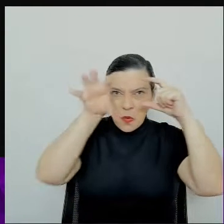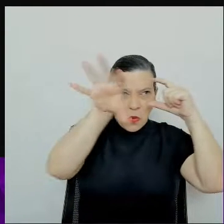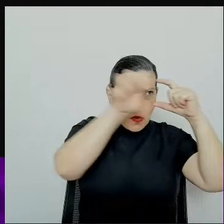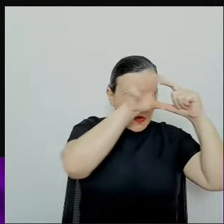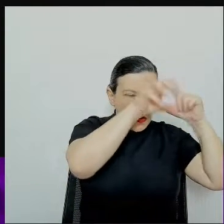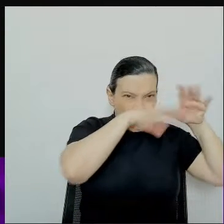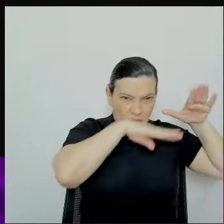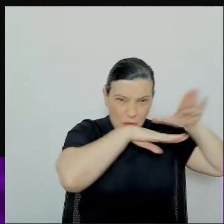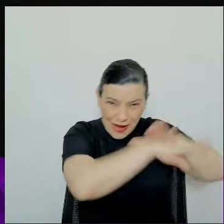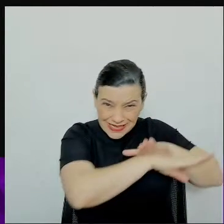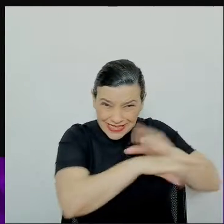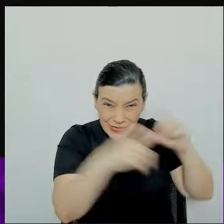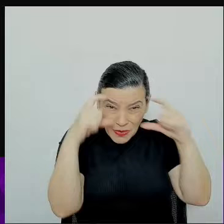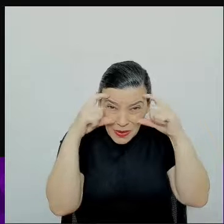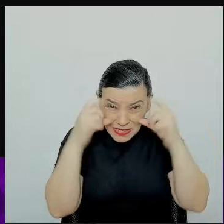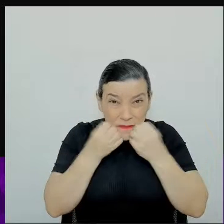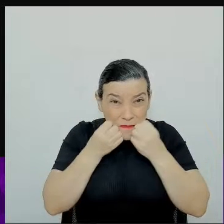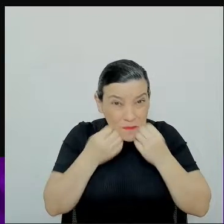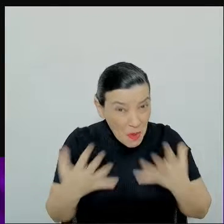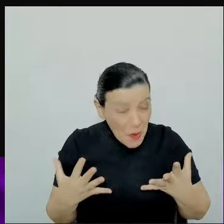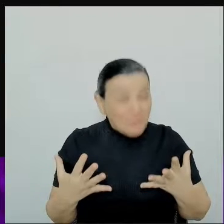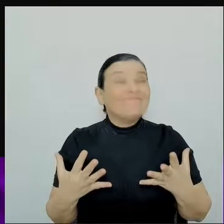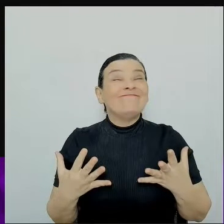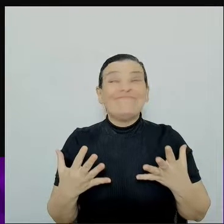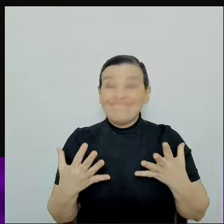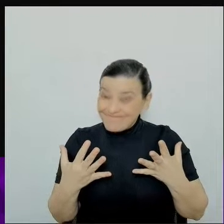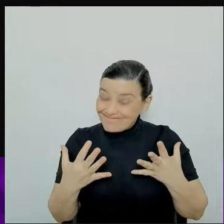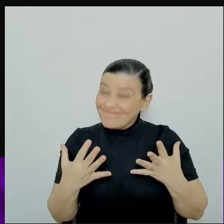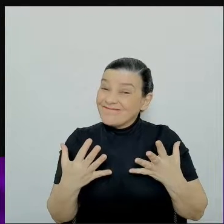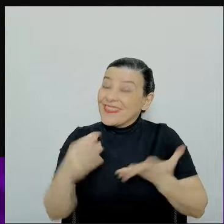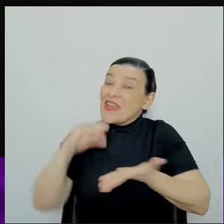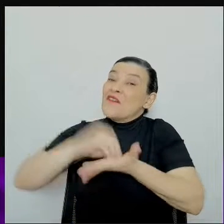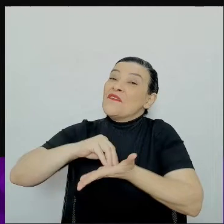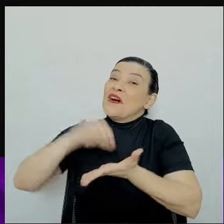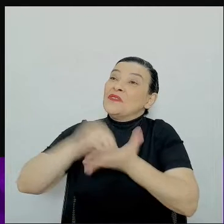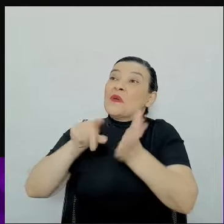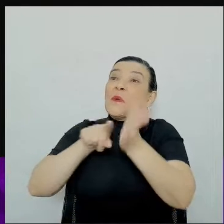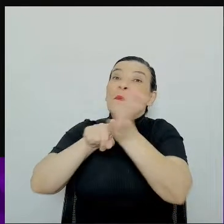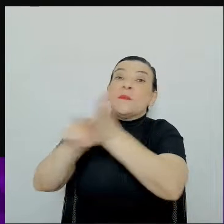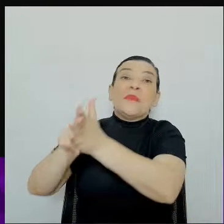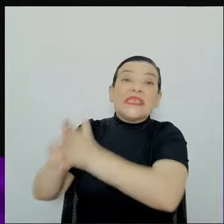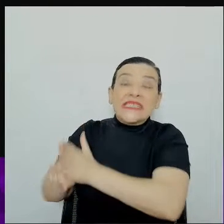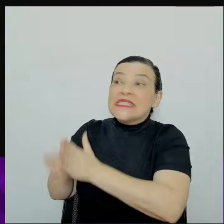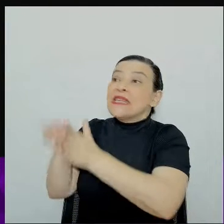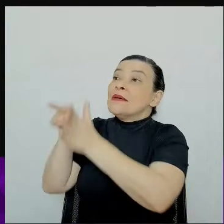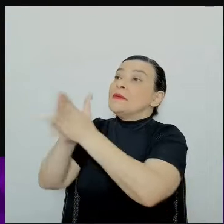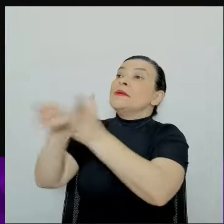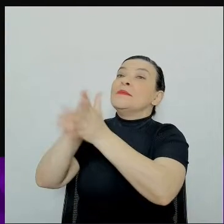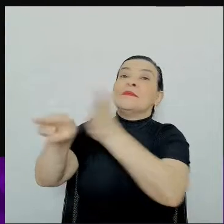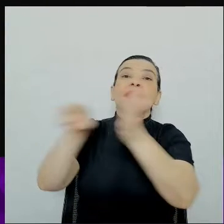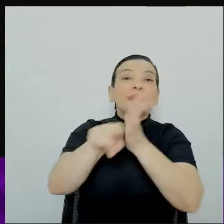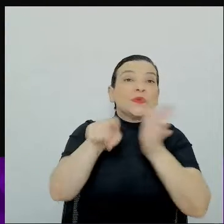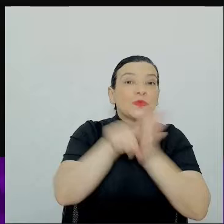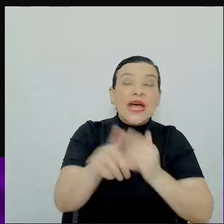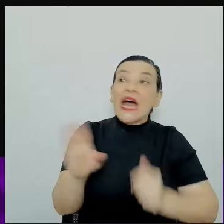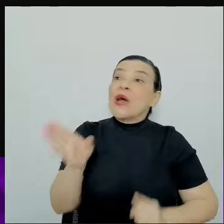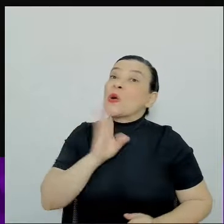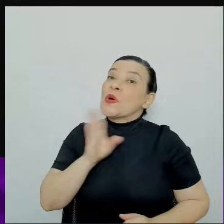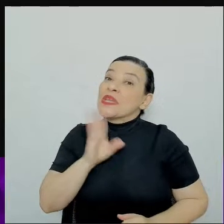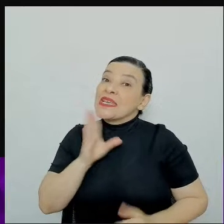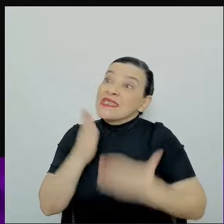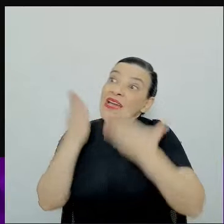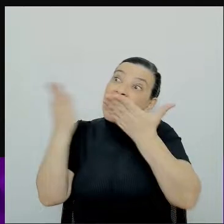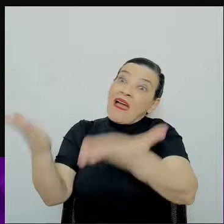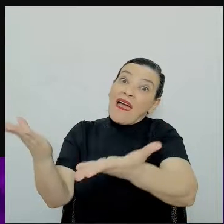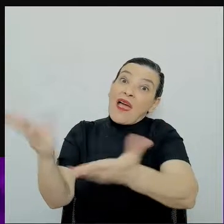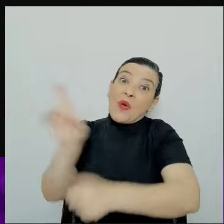tiveram tantos fatores ali, inclusive falta de pesquisa, falta de conhecimento da pessoa que é ali no fundo quem vai